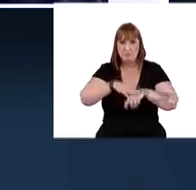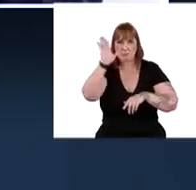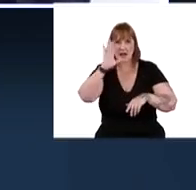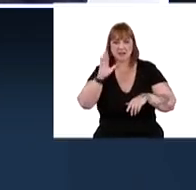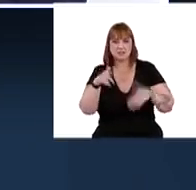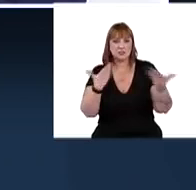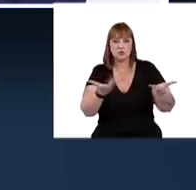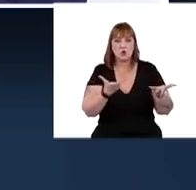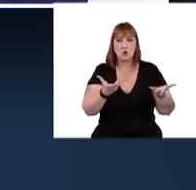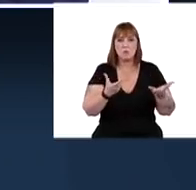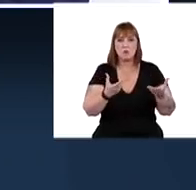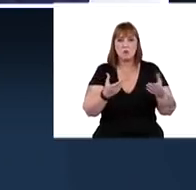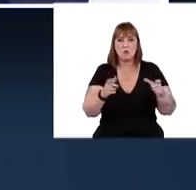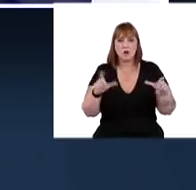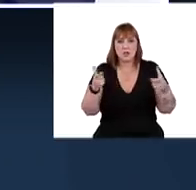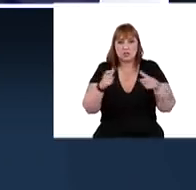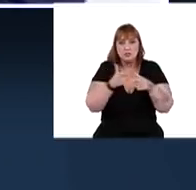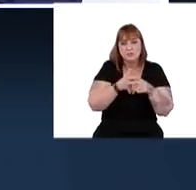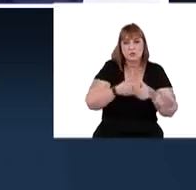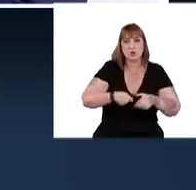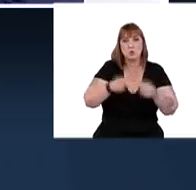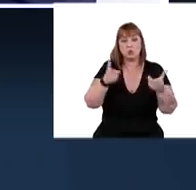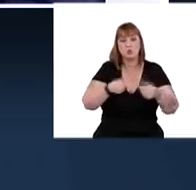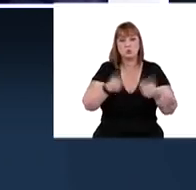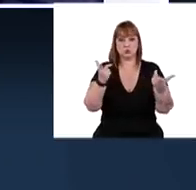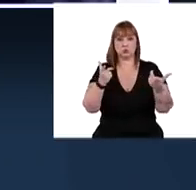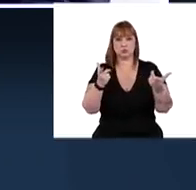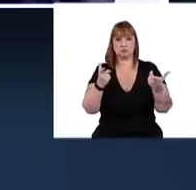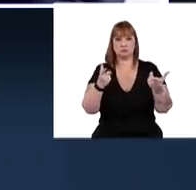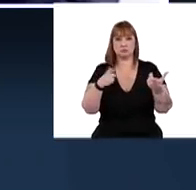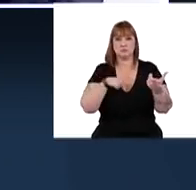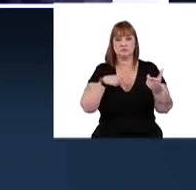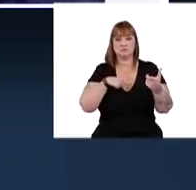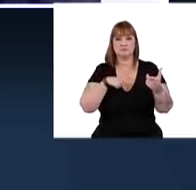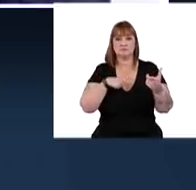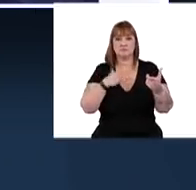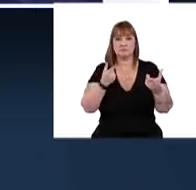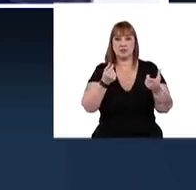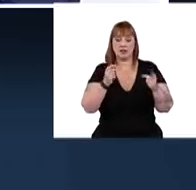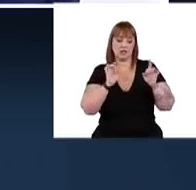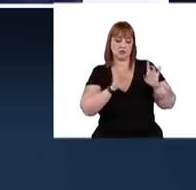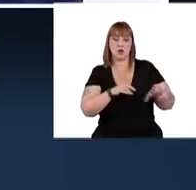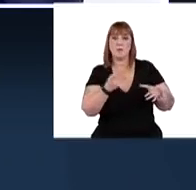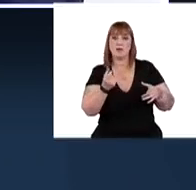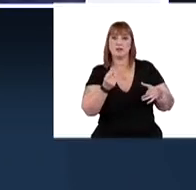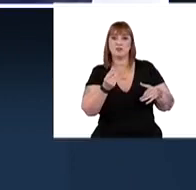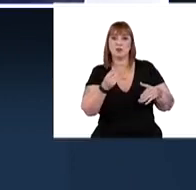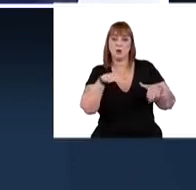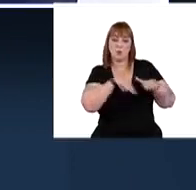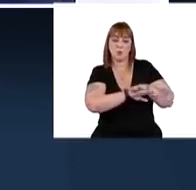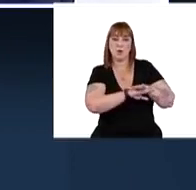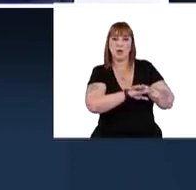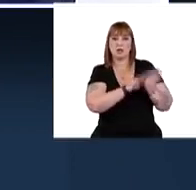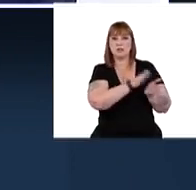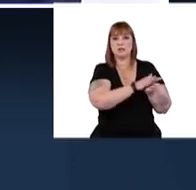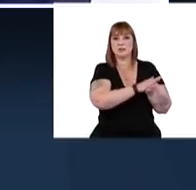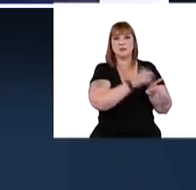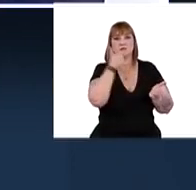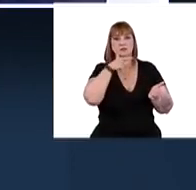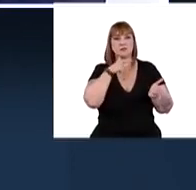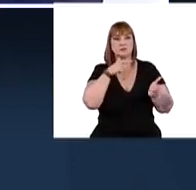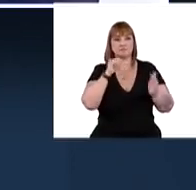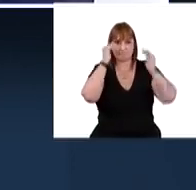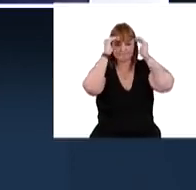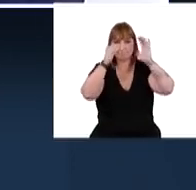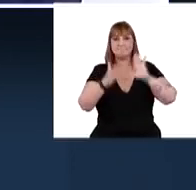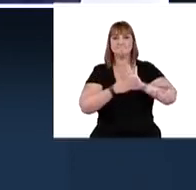que o Estado vai enxugar custos para gerar e para ter sobra ali de orçamento para empregar nessas propostas? Primeira coisa que